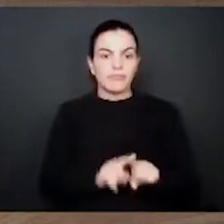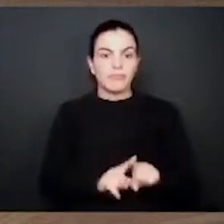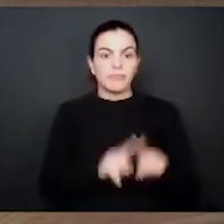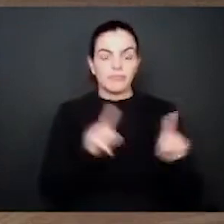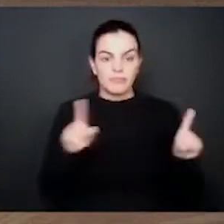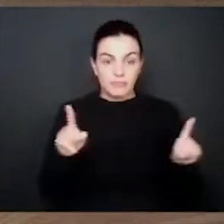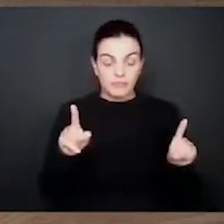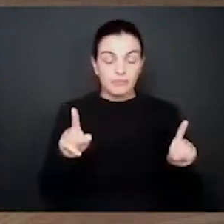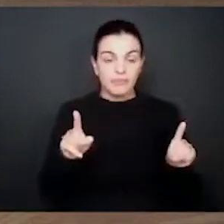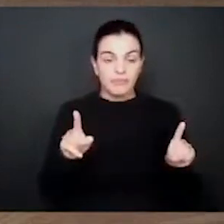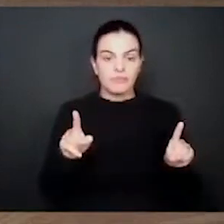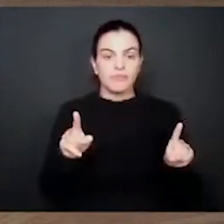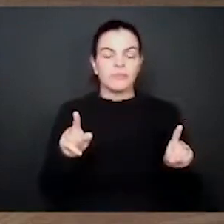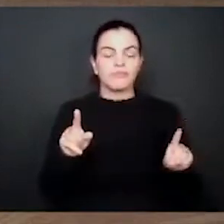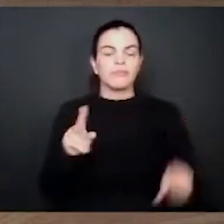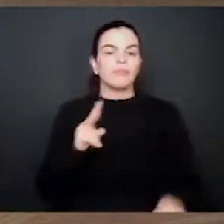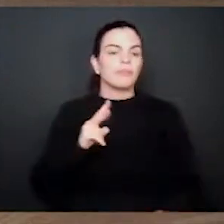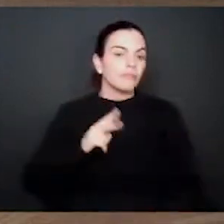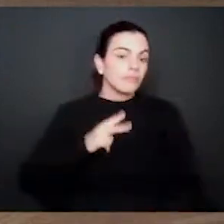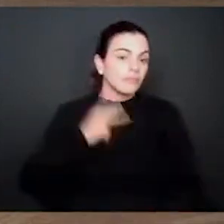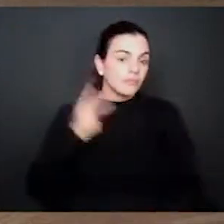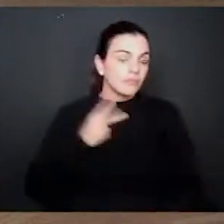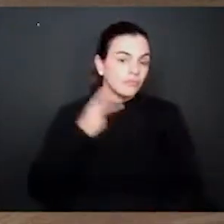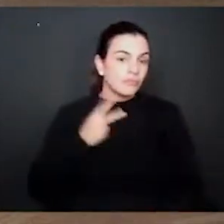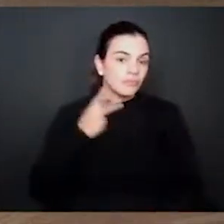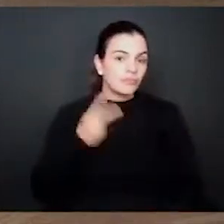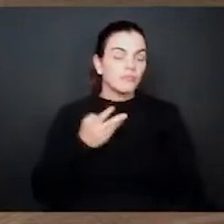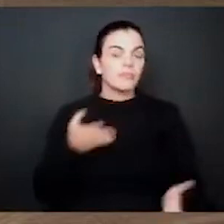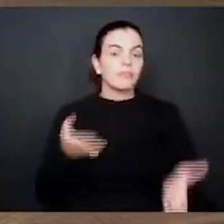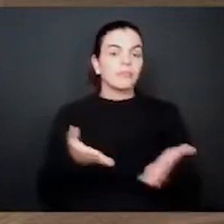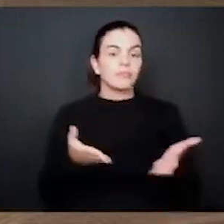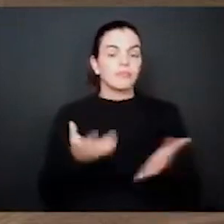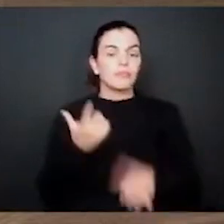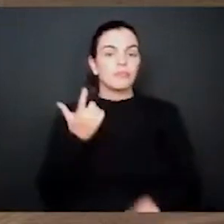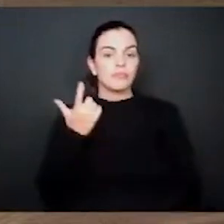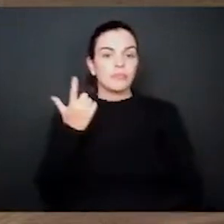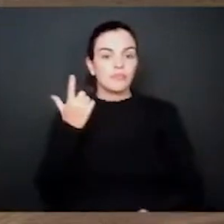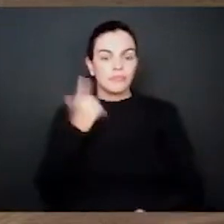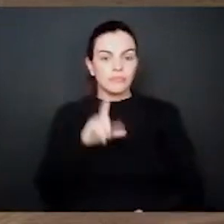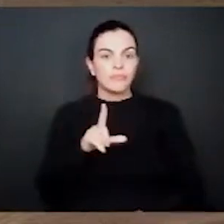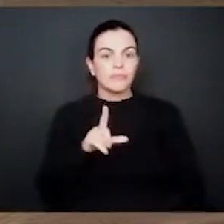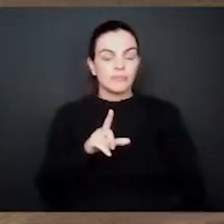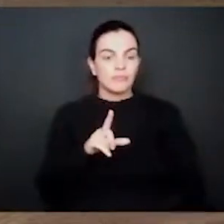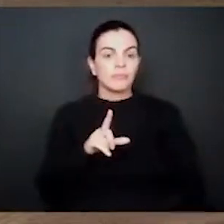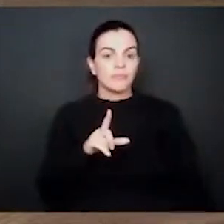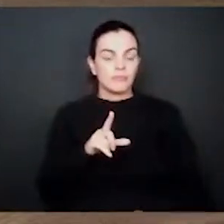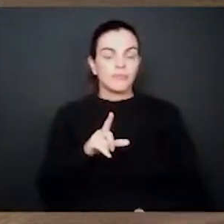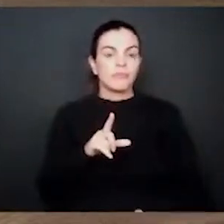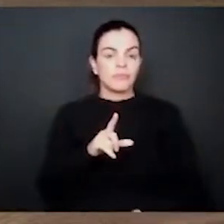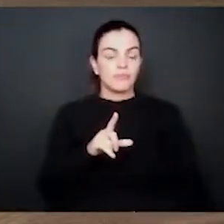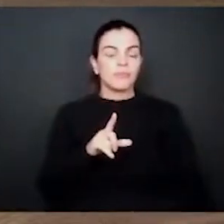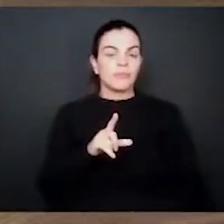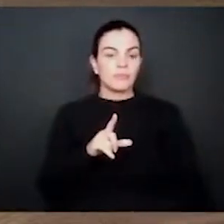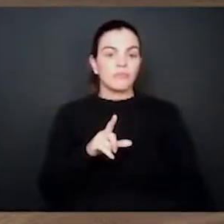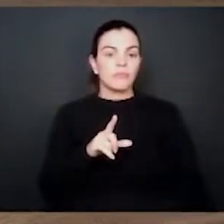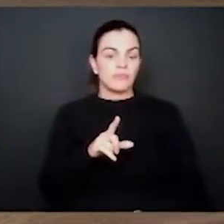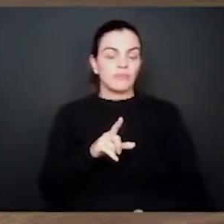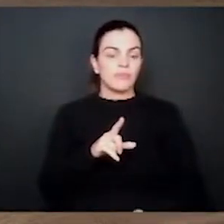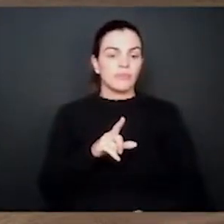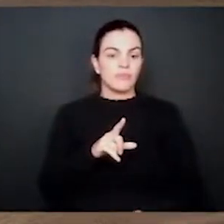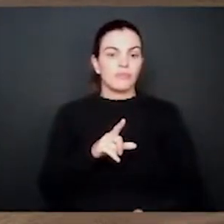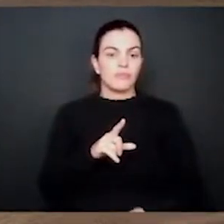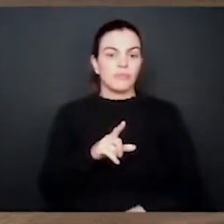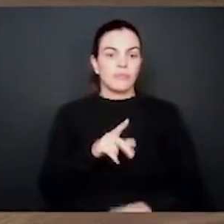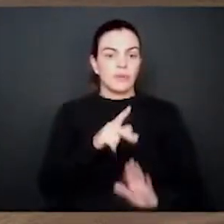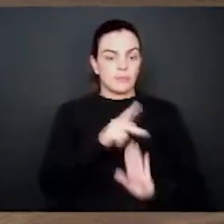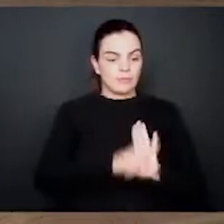positiva, o vereador agora separou a educação infantil deste plano municipal de educação que nós temos em Curitiba vigente,